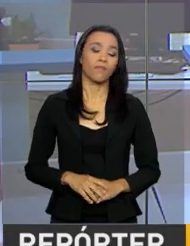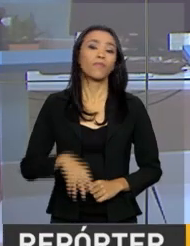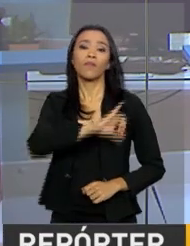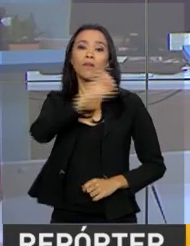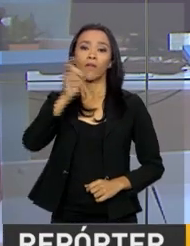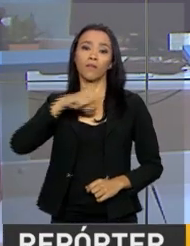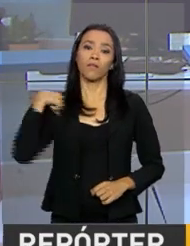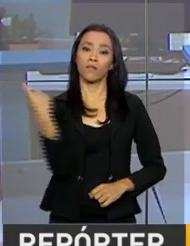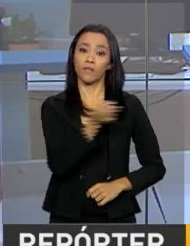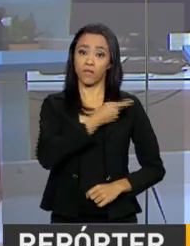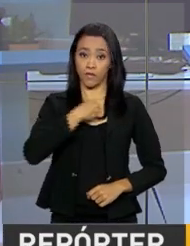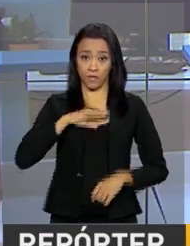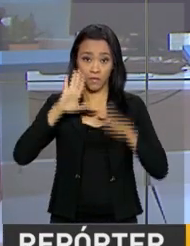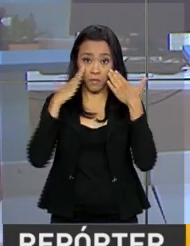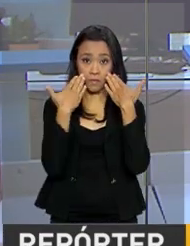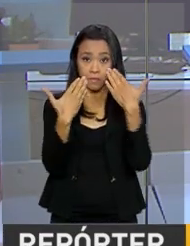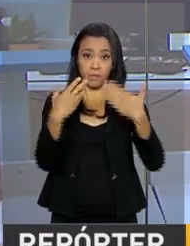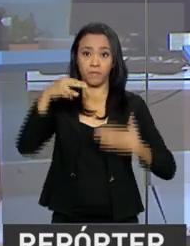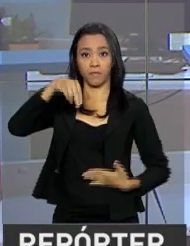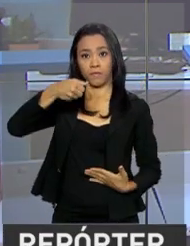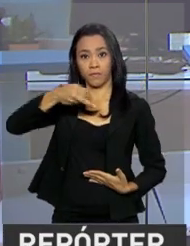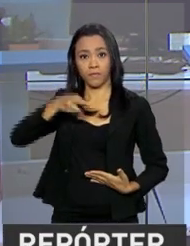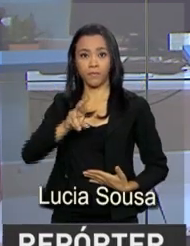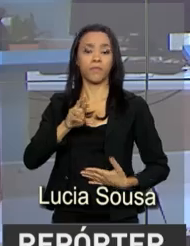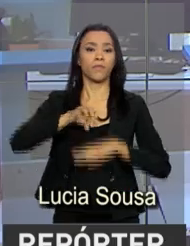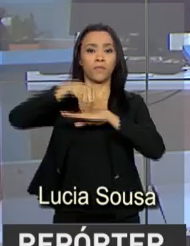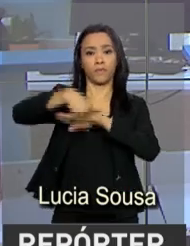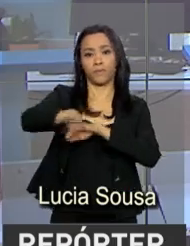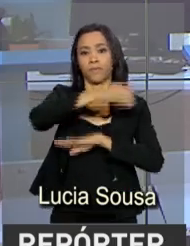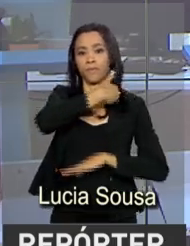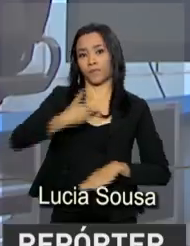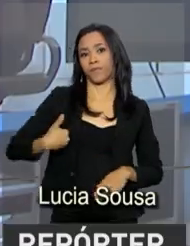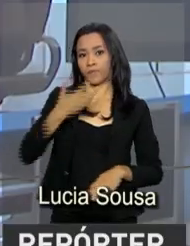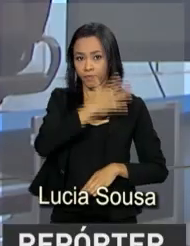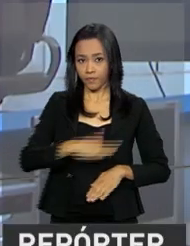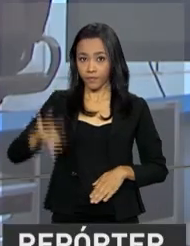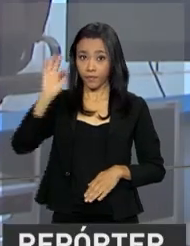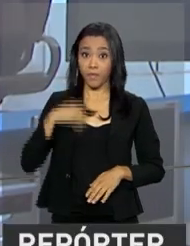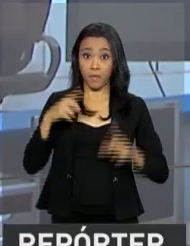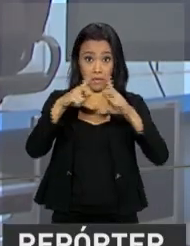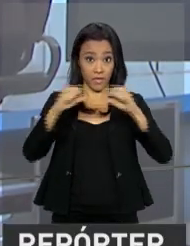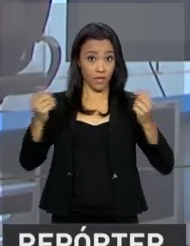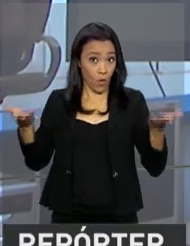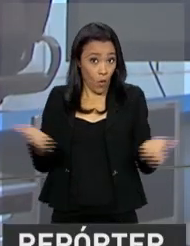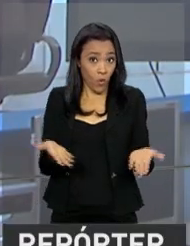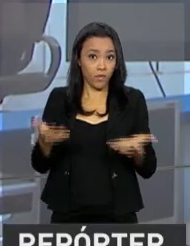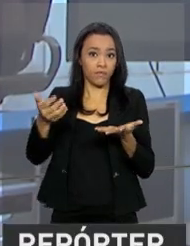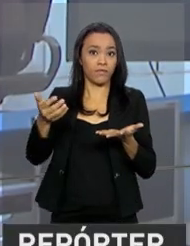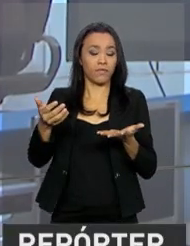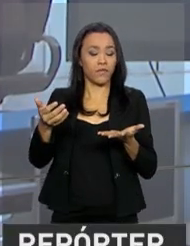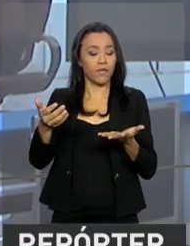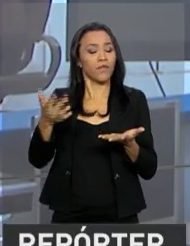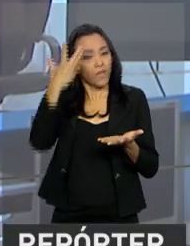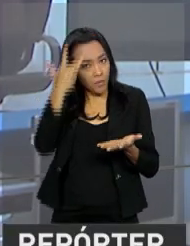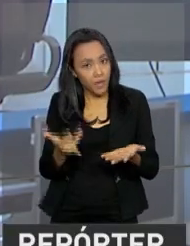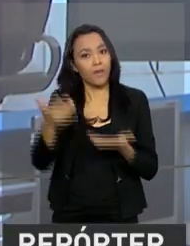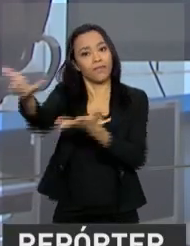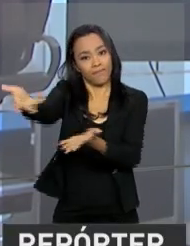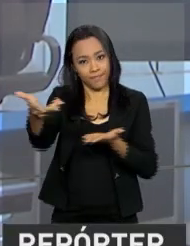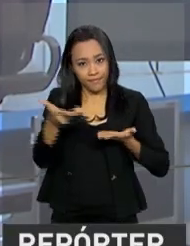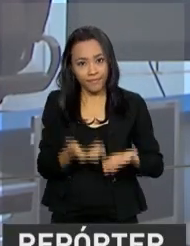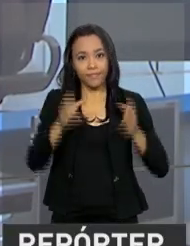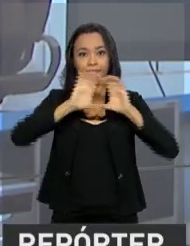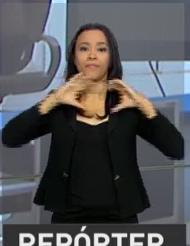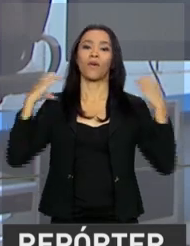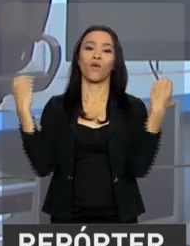Olá, estamos de volta com o repórter NBR e as notícias do governo federal. Brasília recebe hoje e amanhã a conferência de